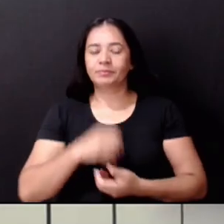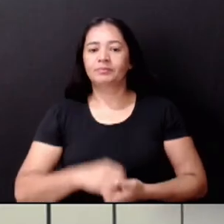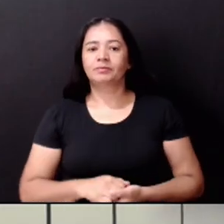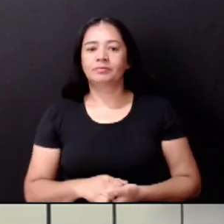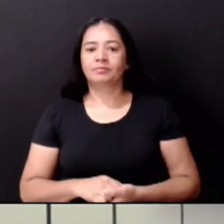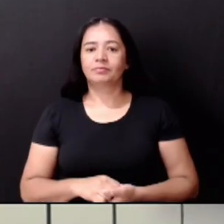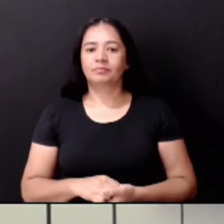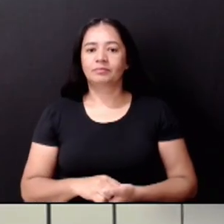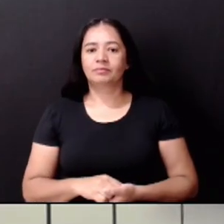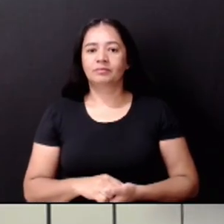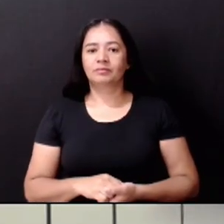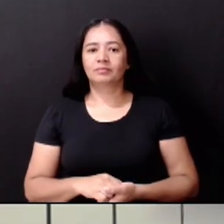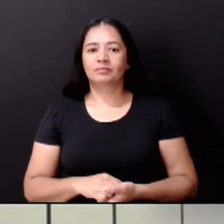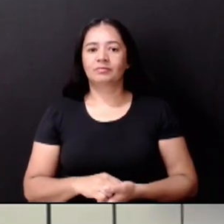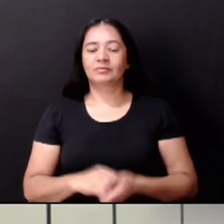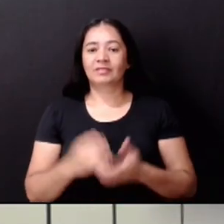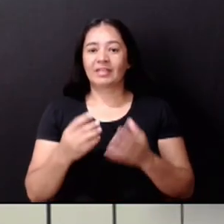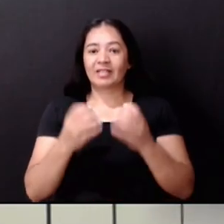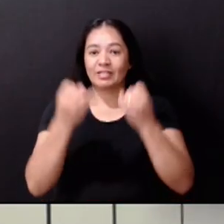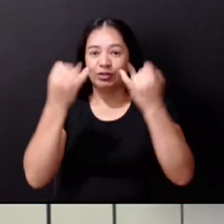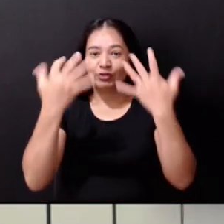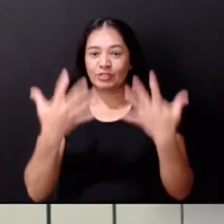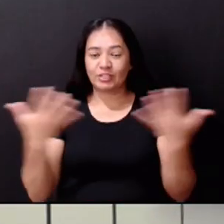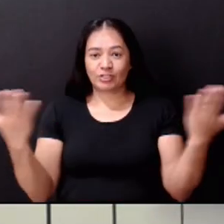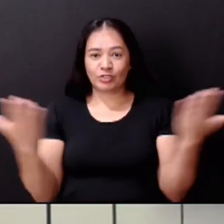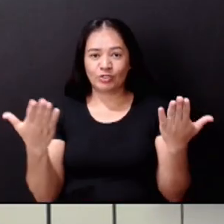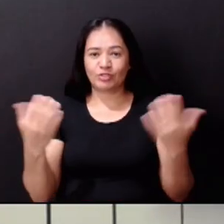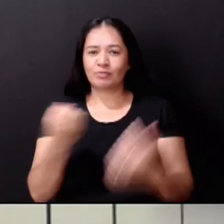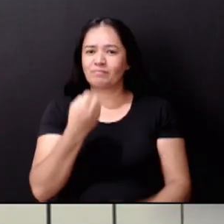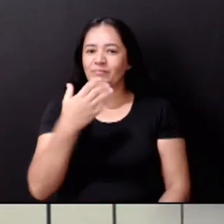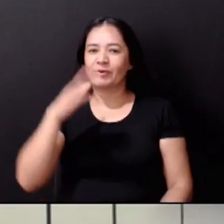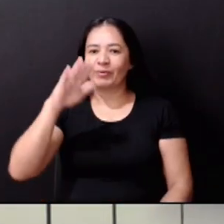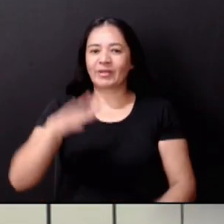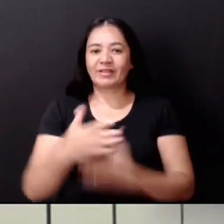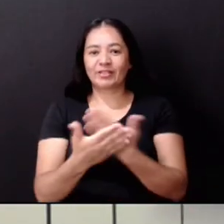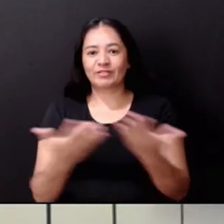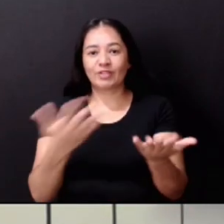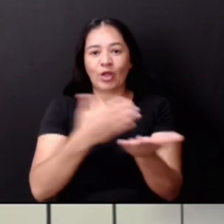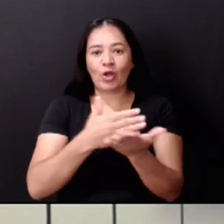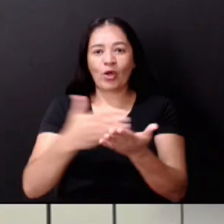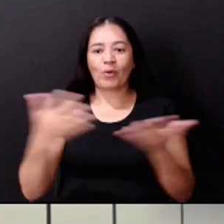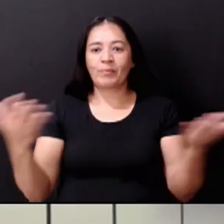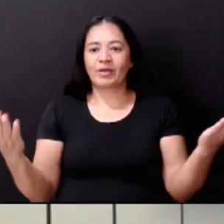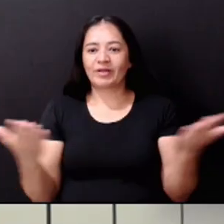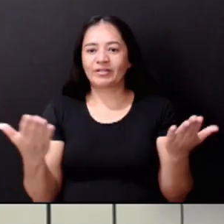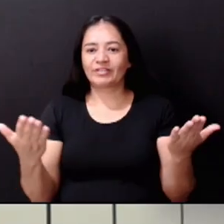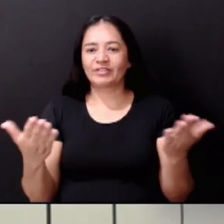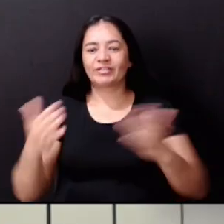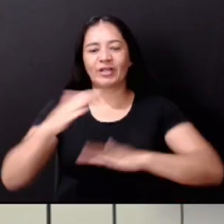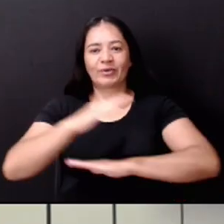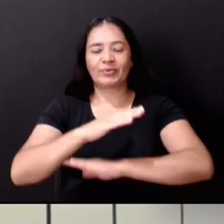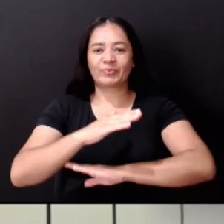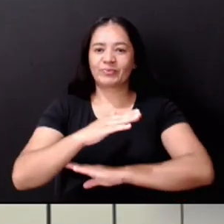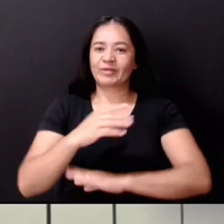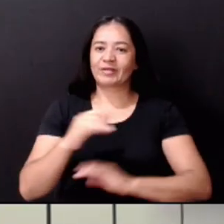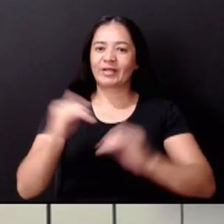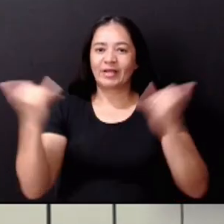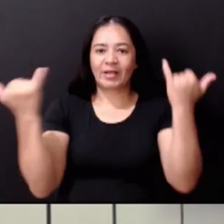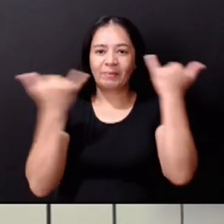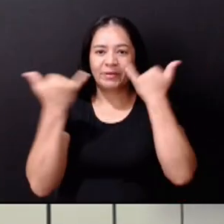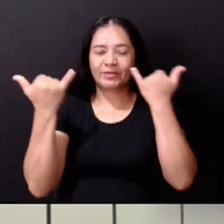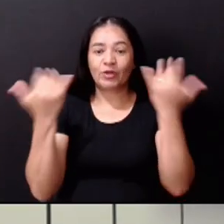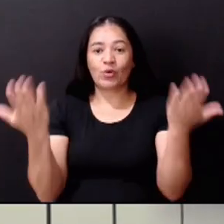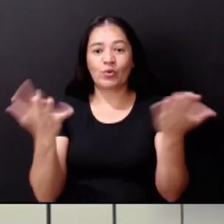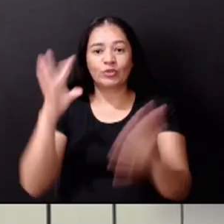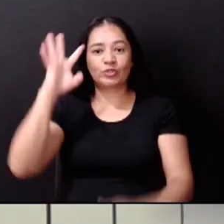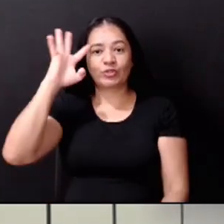Estes são os destaques de hoje. Boa tarde a você. Começa agora o Jornal Câmara Notícia, nesta quarta-feira, dia 16 de abril